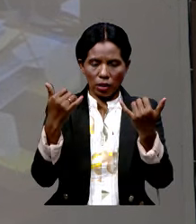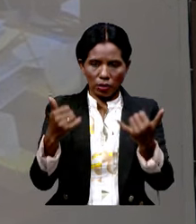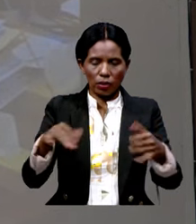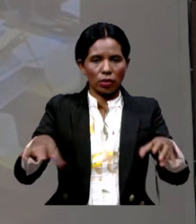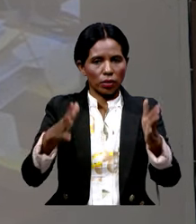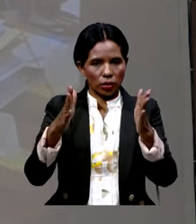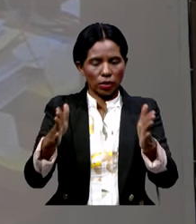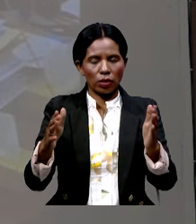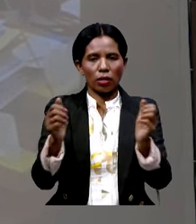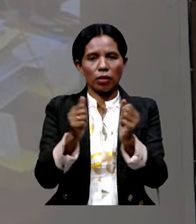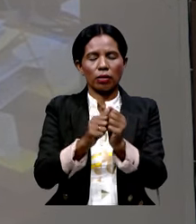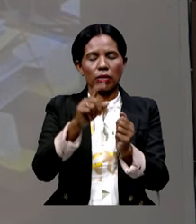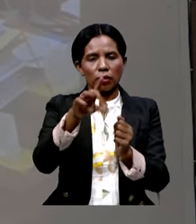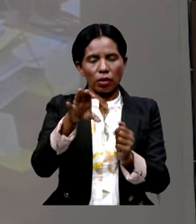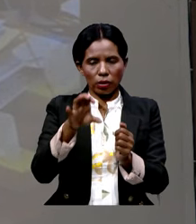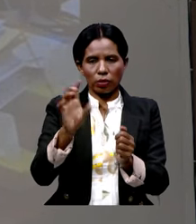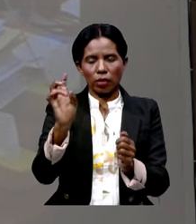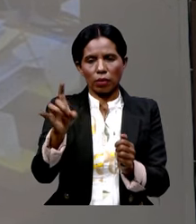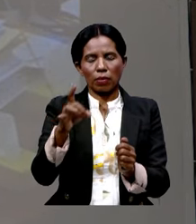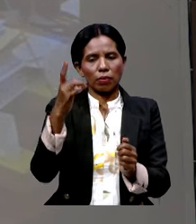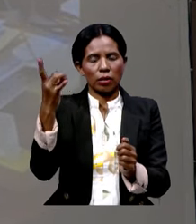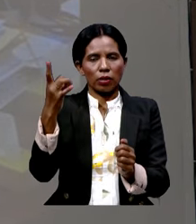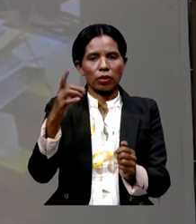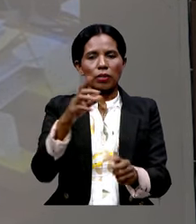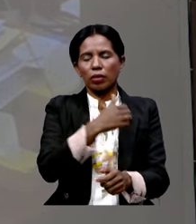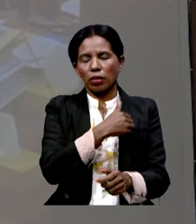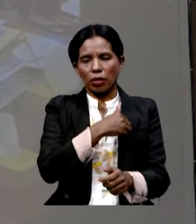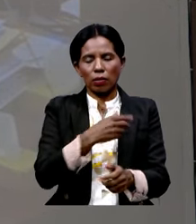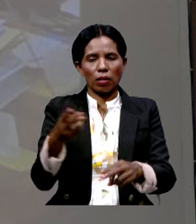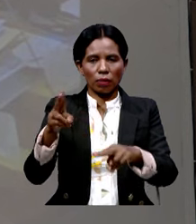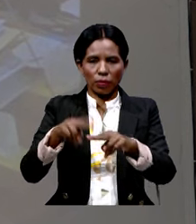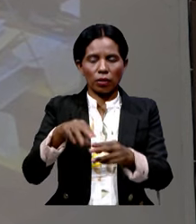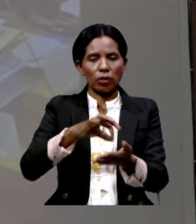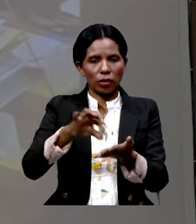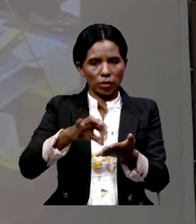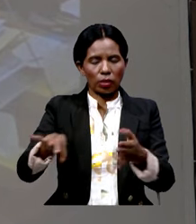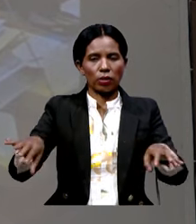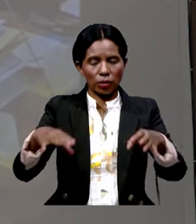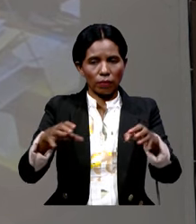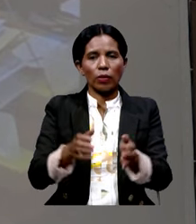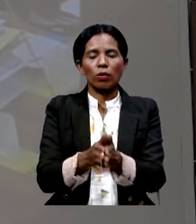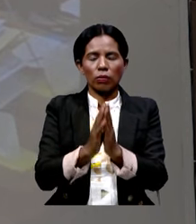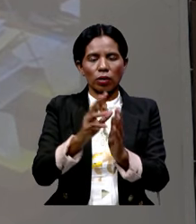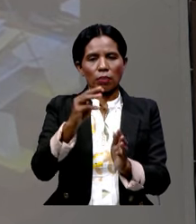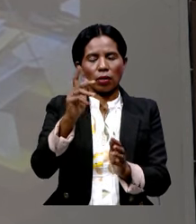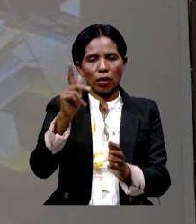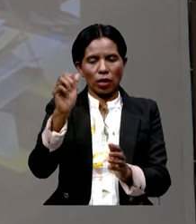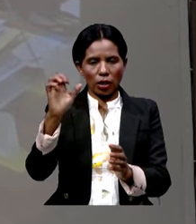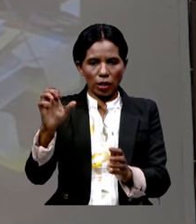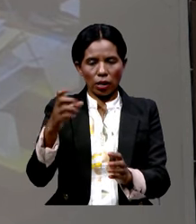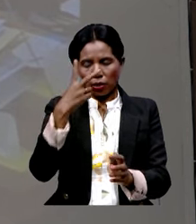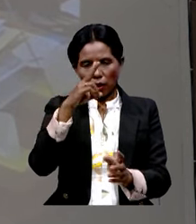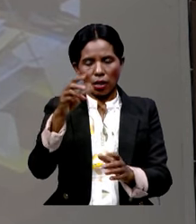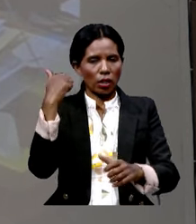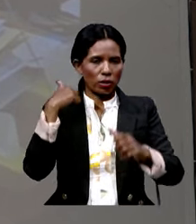o total 118 pessoas, mas se deu que retam extensão contrato. No NEI, o Subamecai ato toma medidas, também